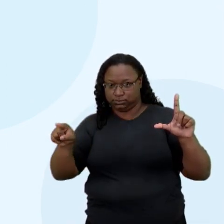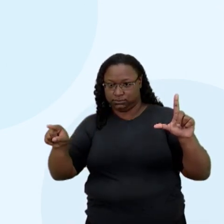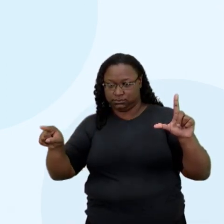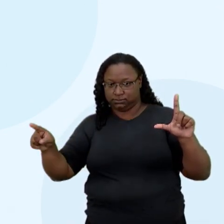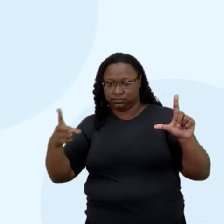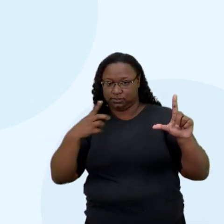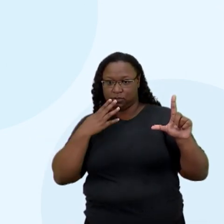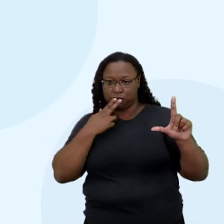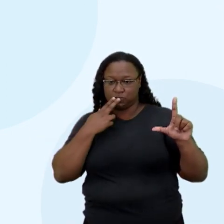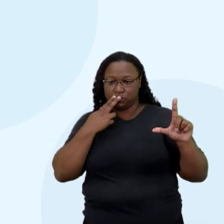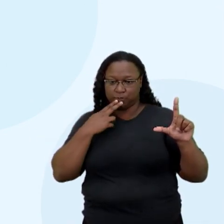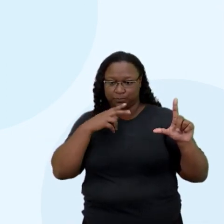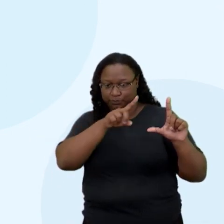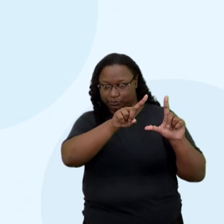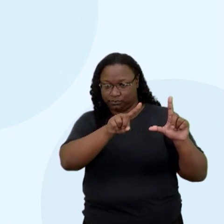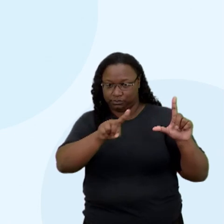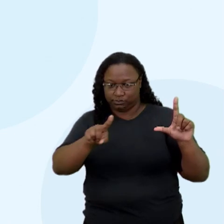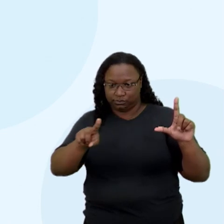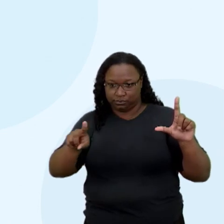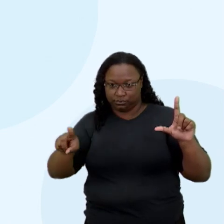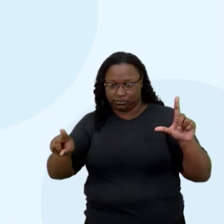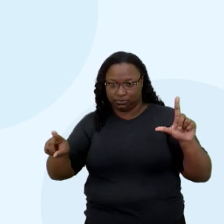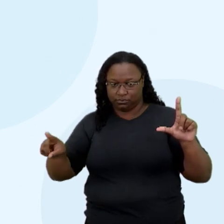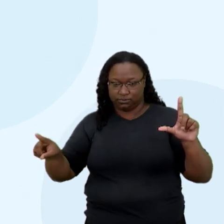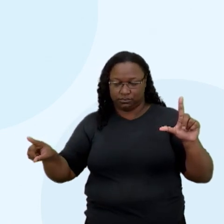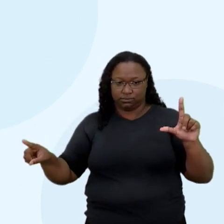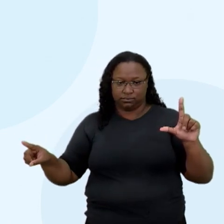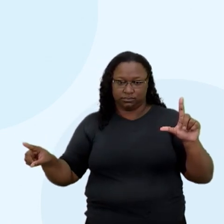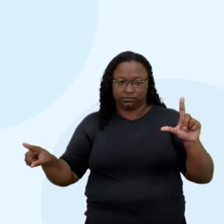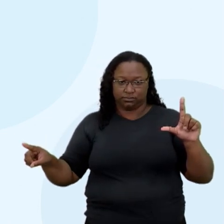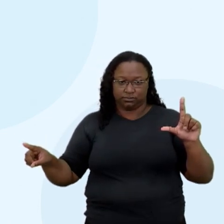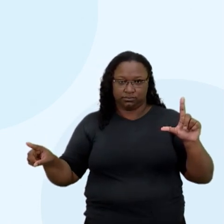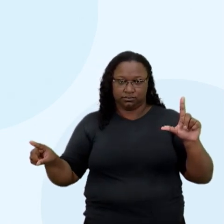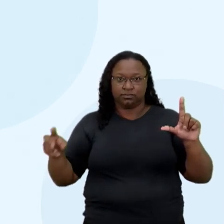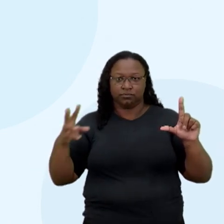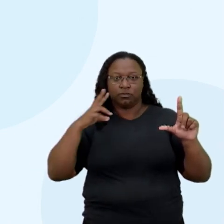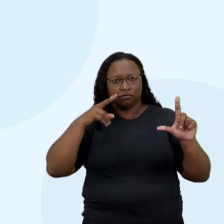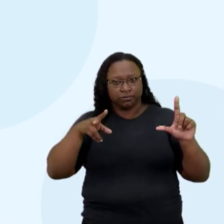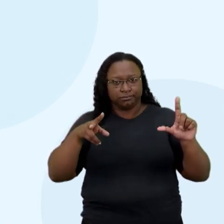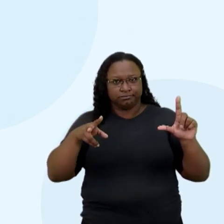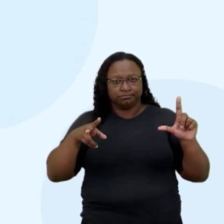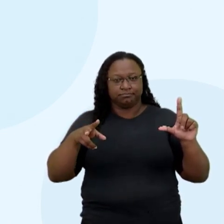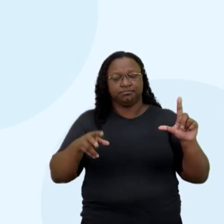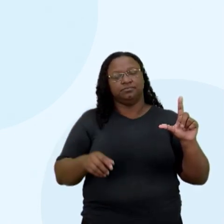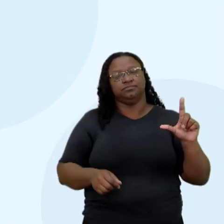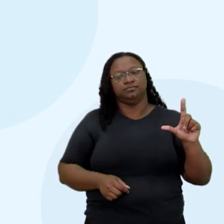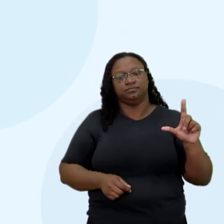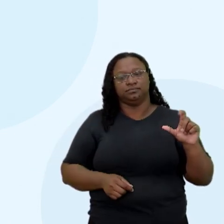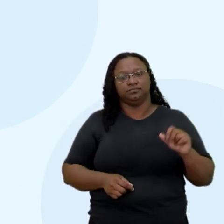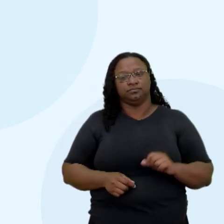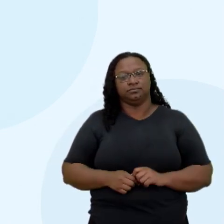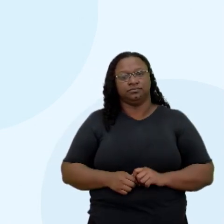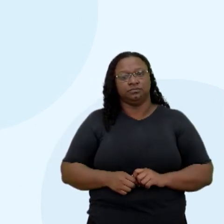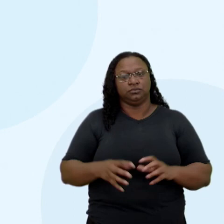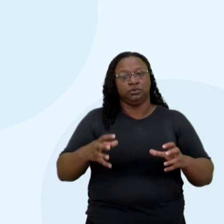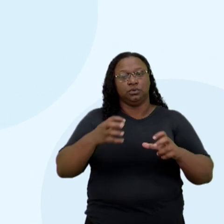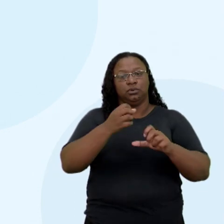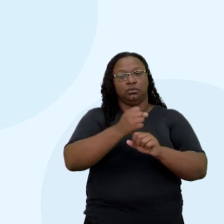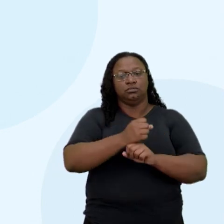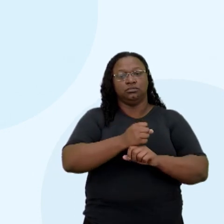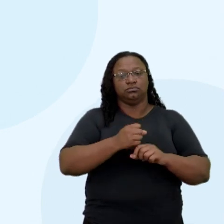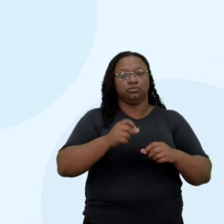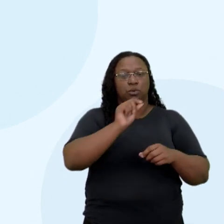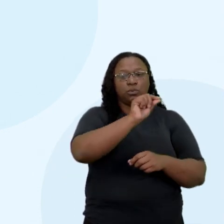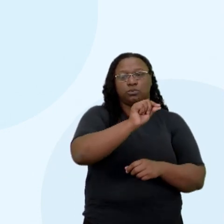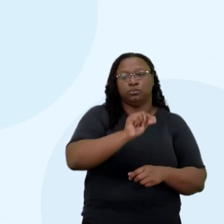vermelho para você, ó. Tá vendo? Esse é o gráfico da o gráfico da função, quando você junta todos os pontinhos e